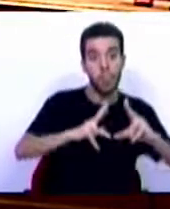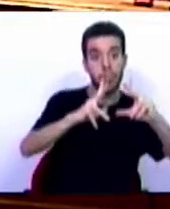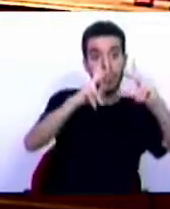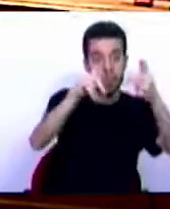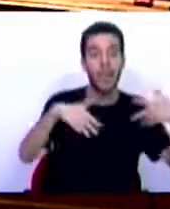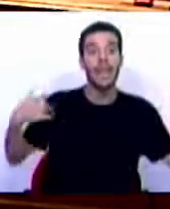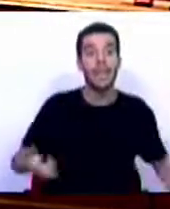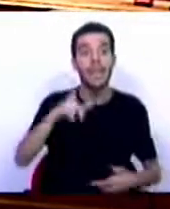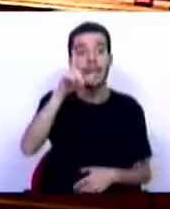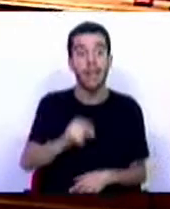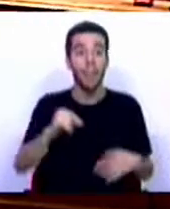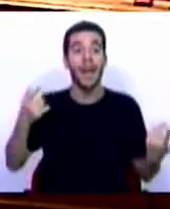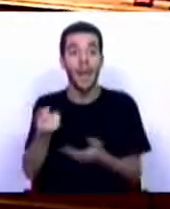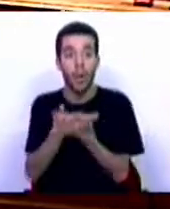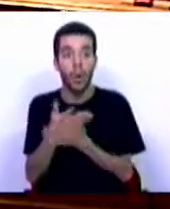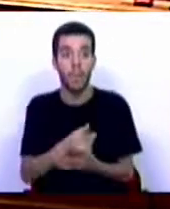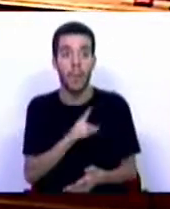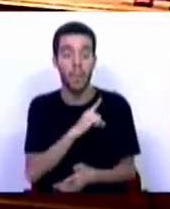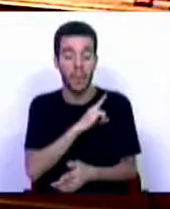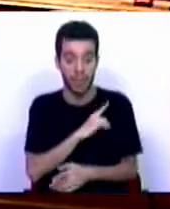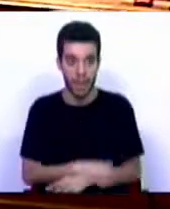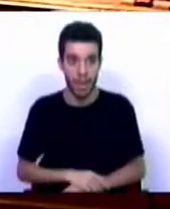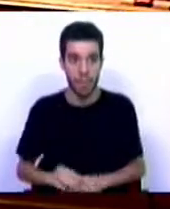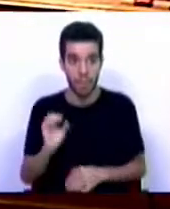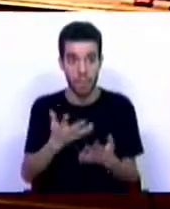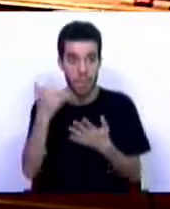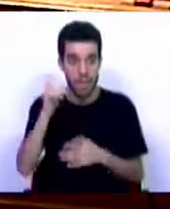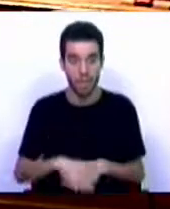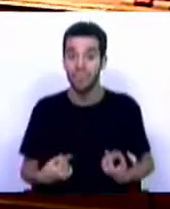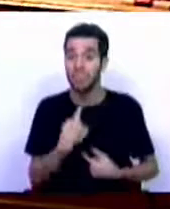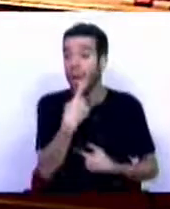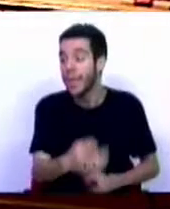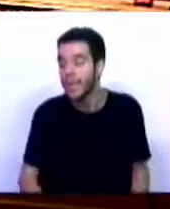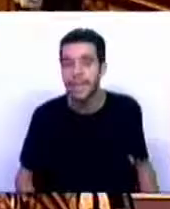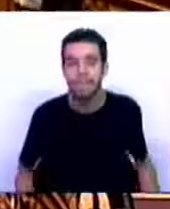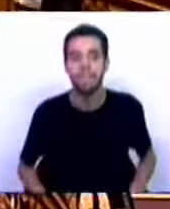e a economia privada muito em particular. Disse. Muito obrigado.